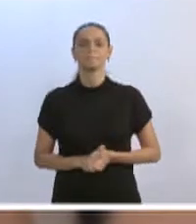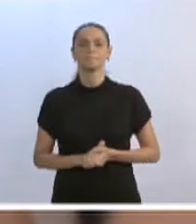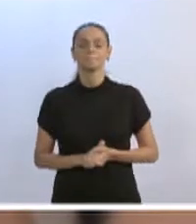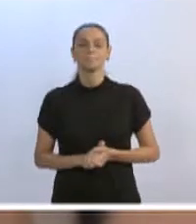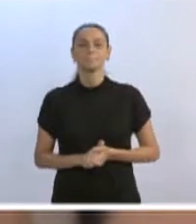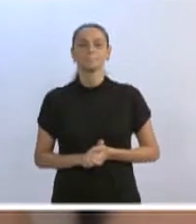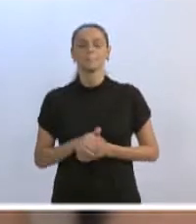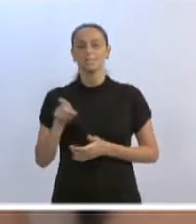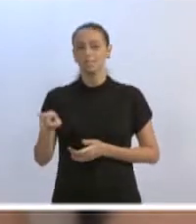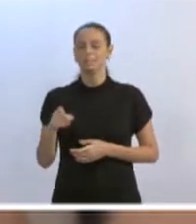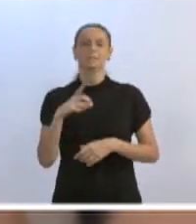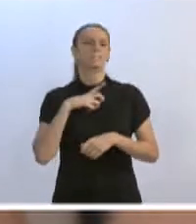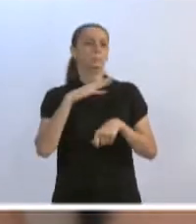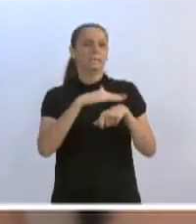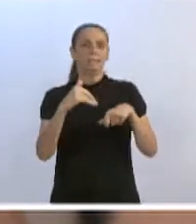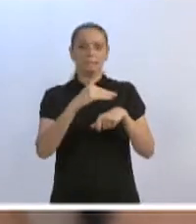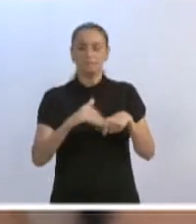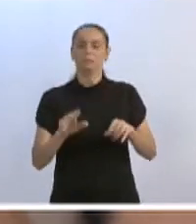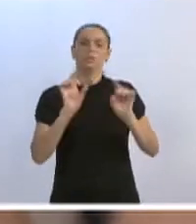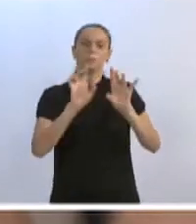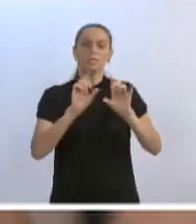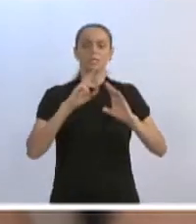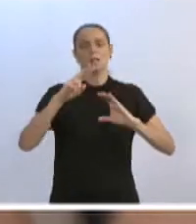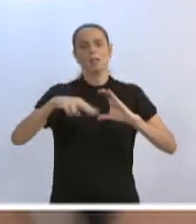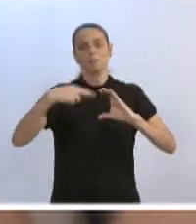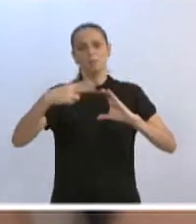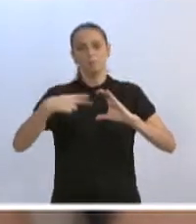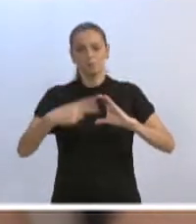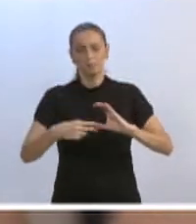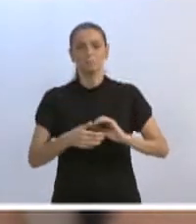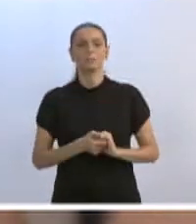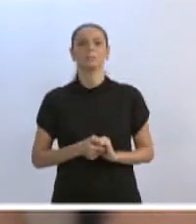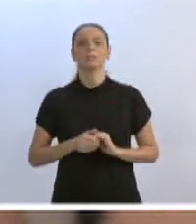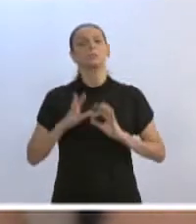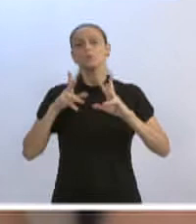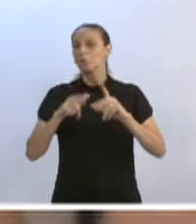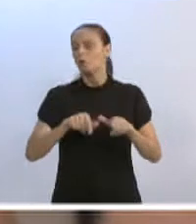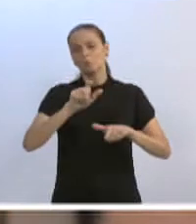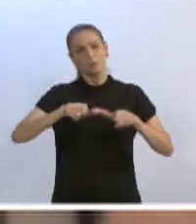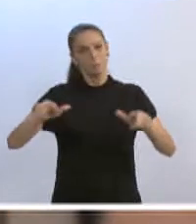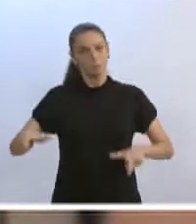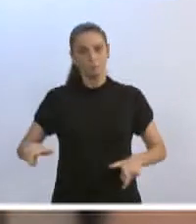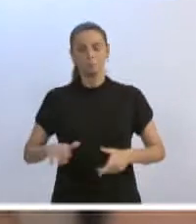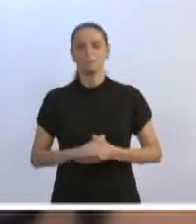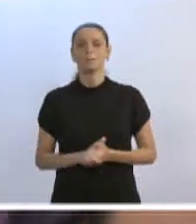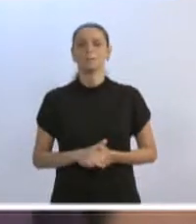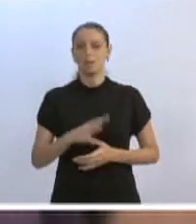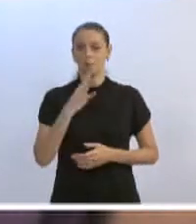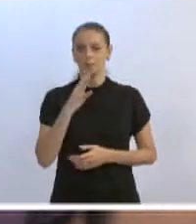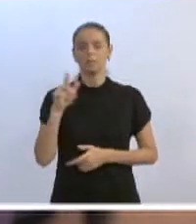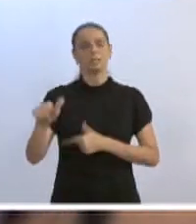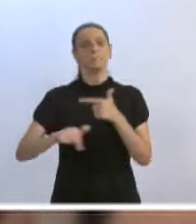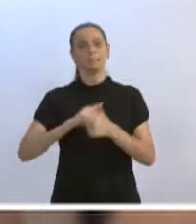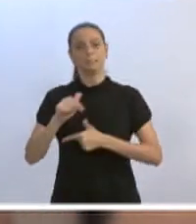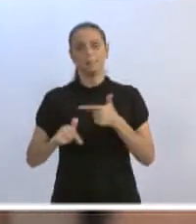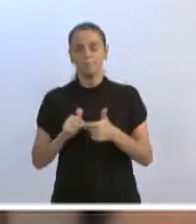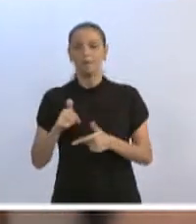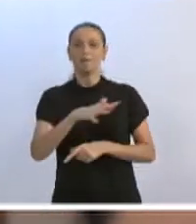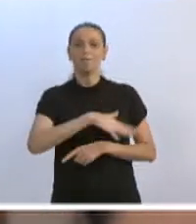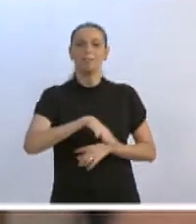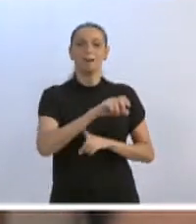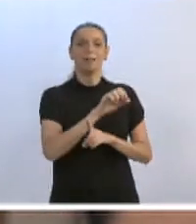um carinho especial por esta casa não diferente por todos que ela conhece faz um trabalho na área social